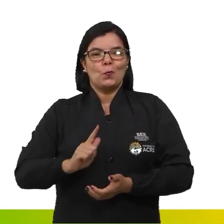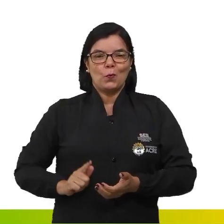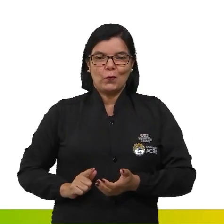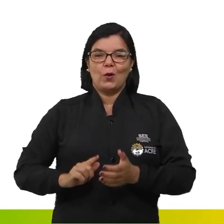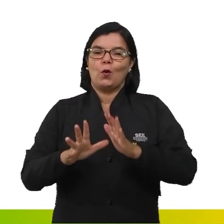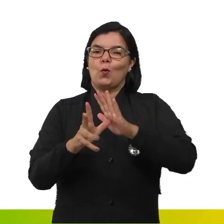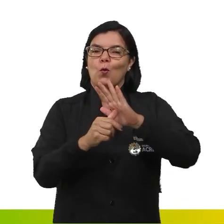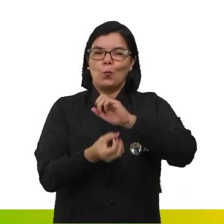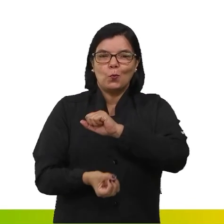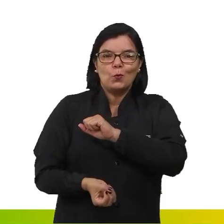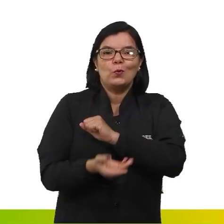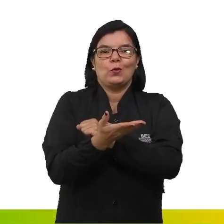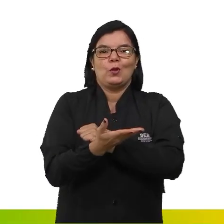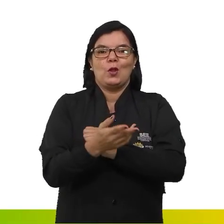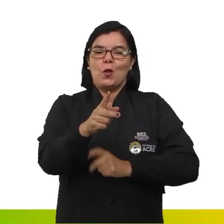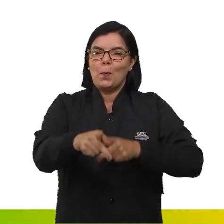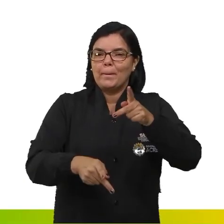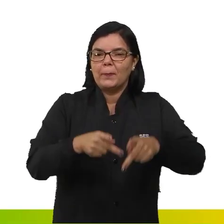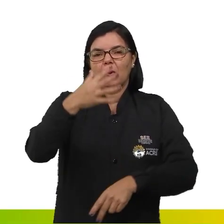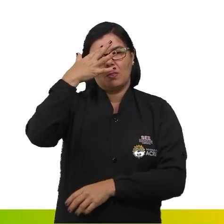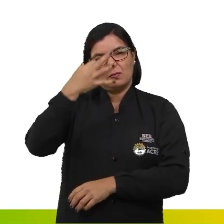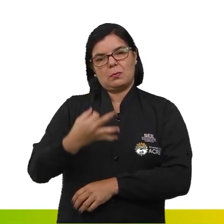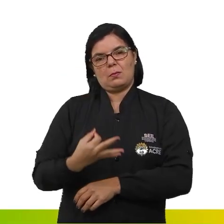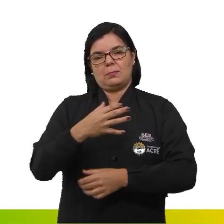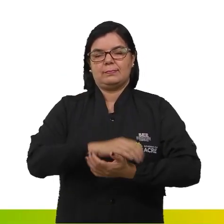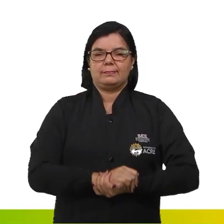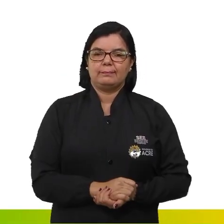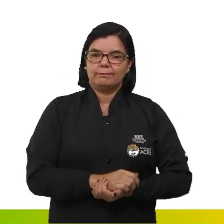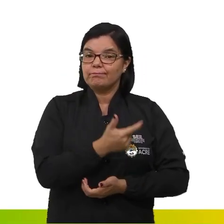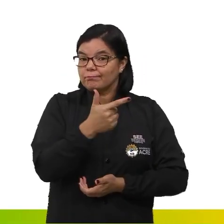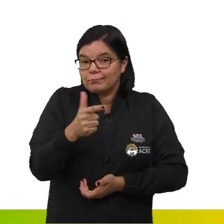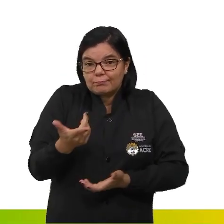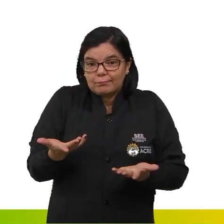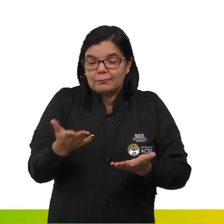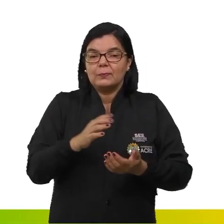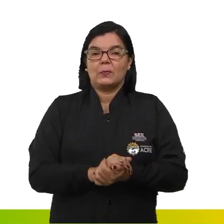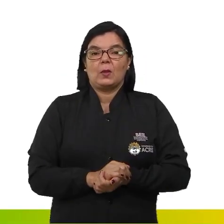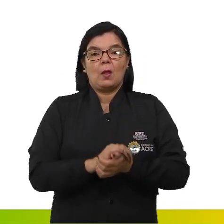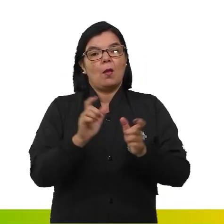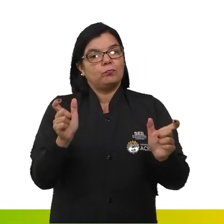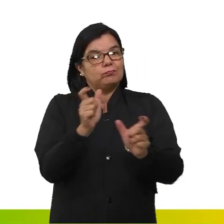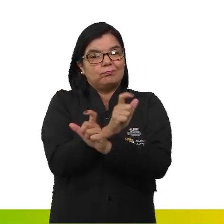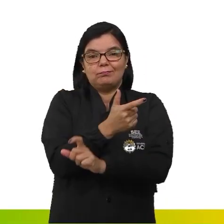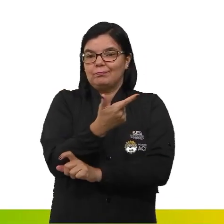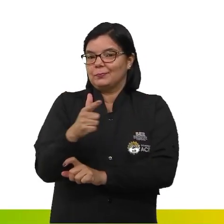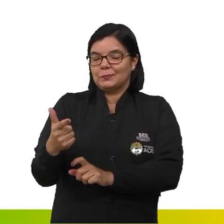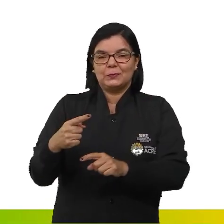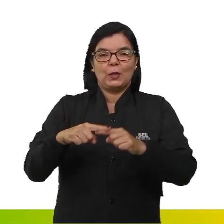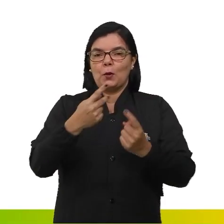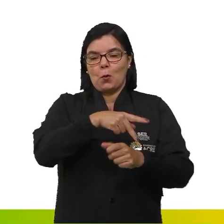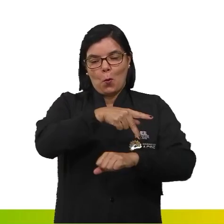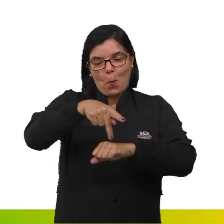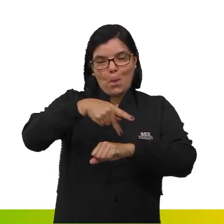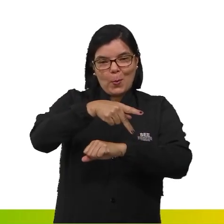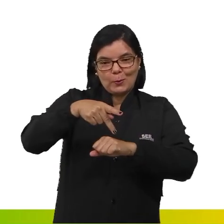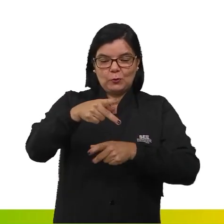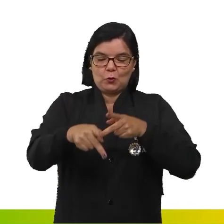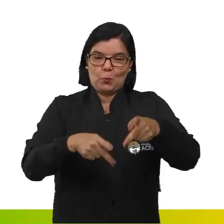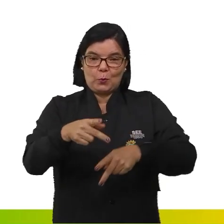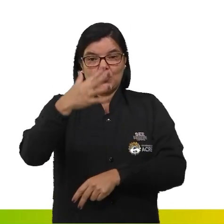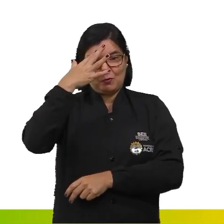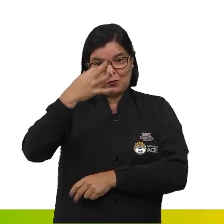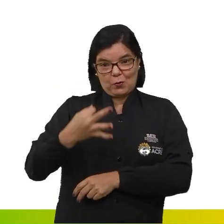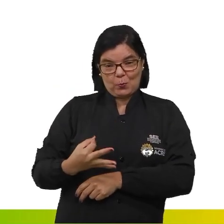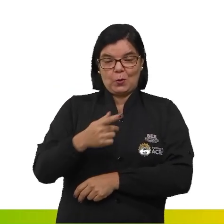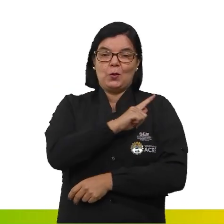com governo corrupto e população honesta. E o contrário também não existe. Não existe um país de população